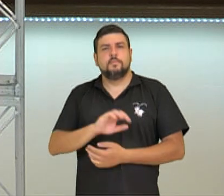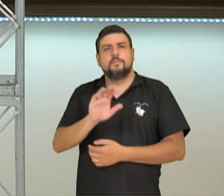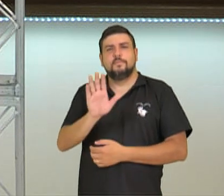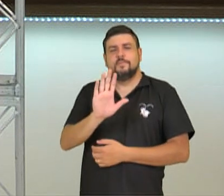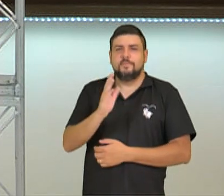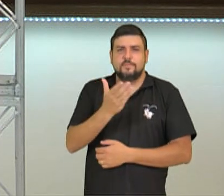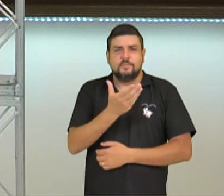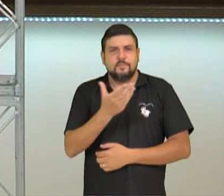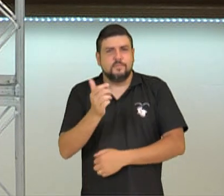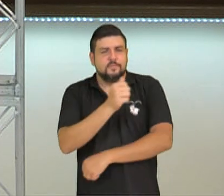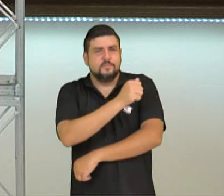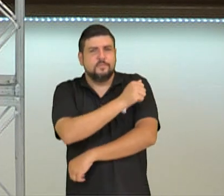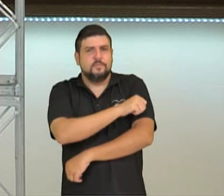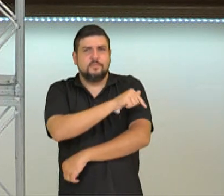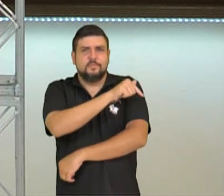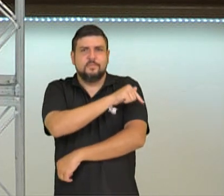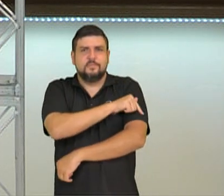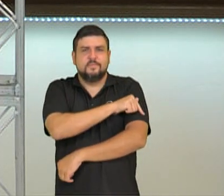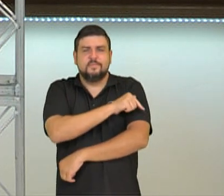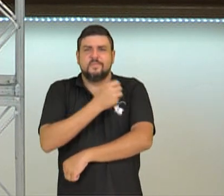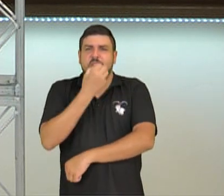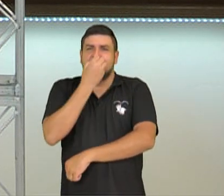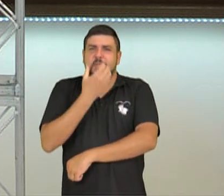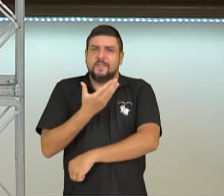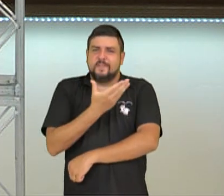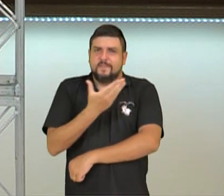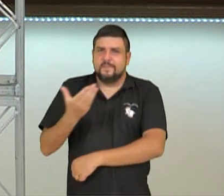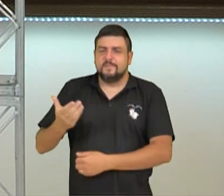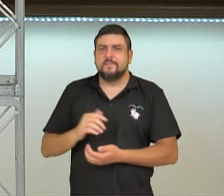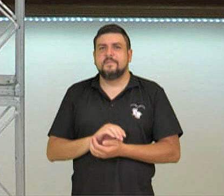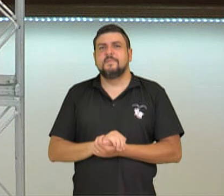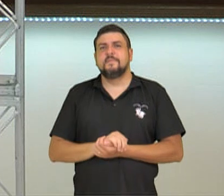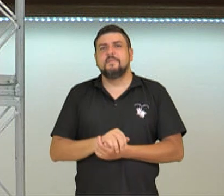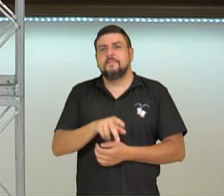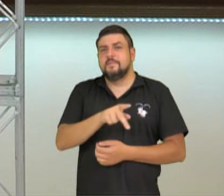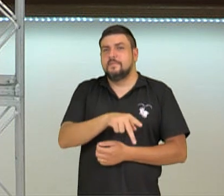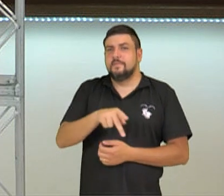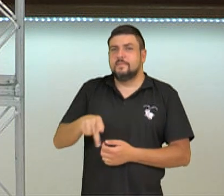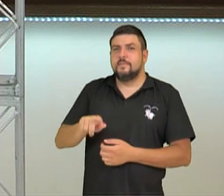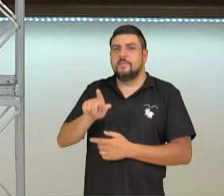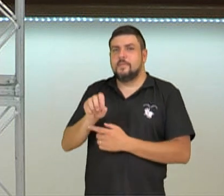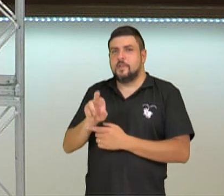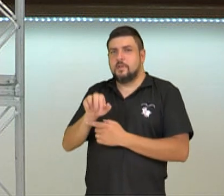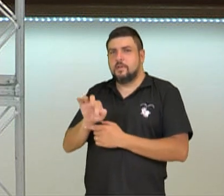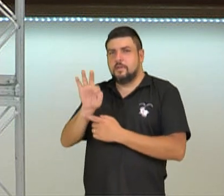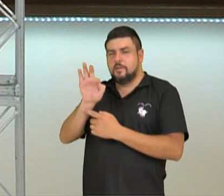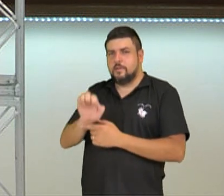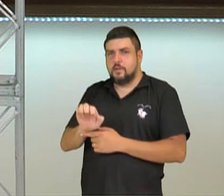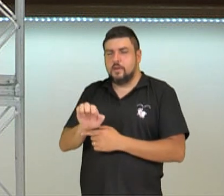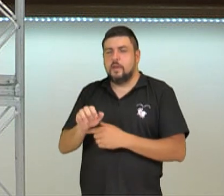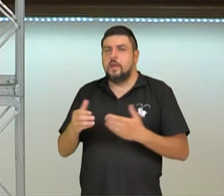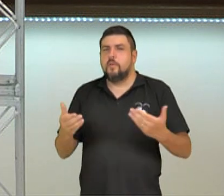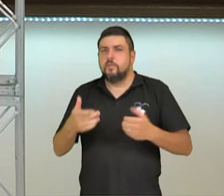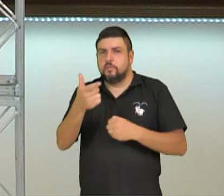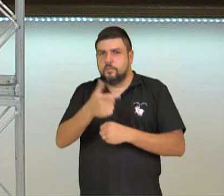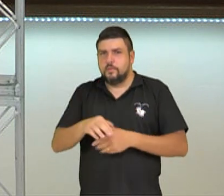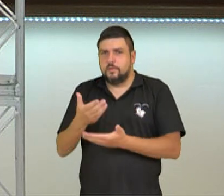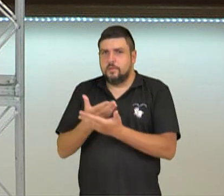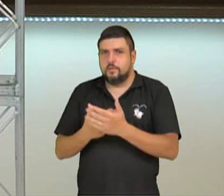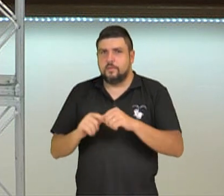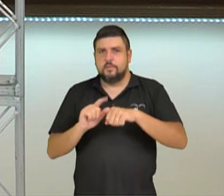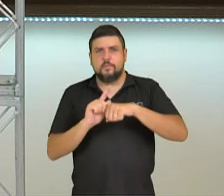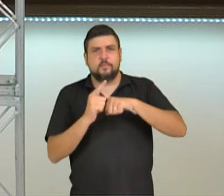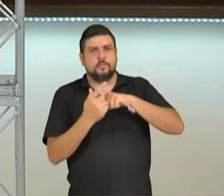Olá, meus queridos alunos do 7º ano, tudo bem com vocês? Eu sou a professora Gorete Wozniak, estamos aqui para mais uma aula de